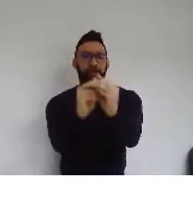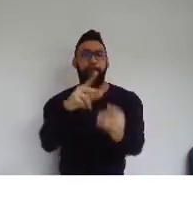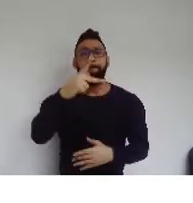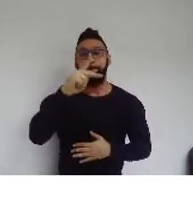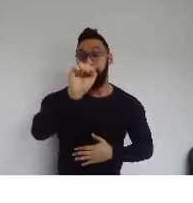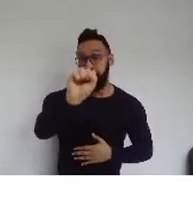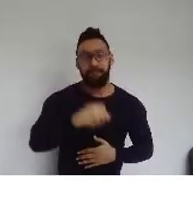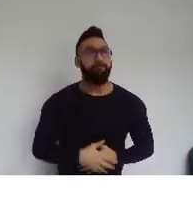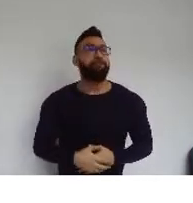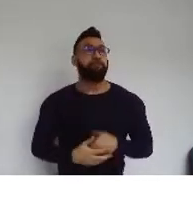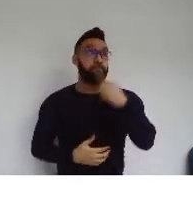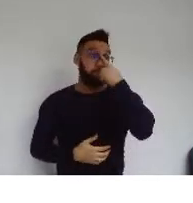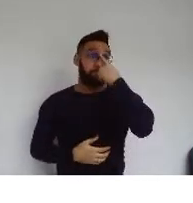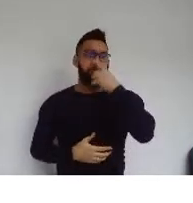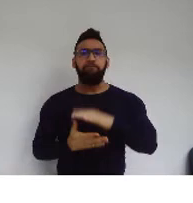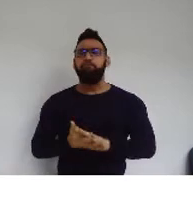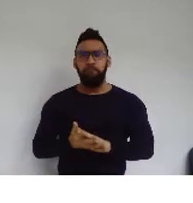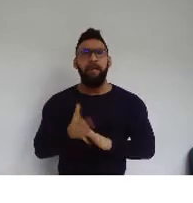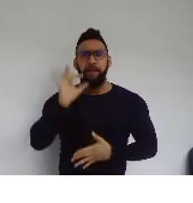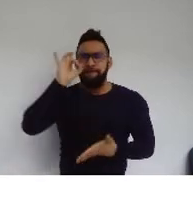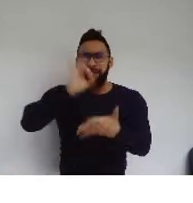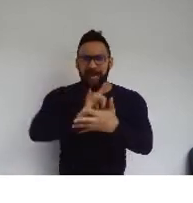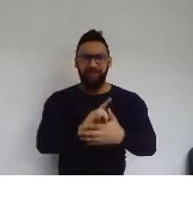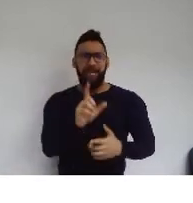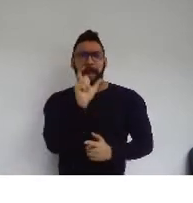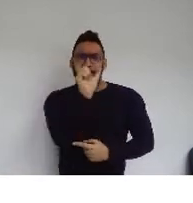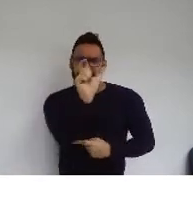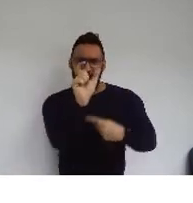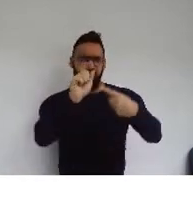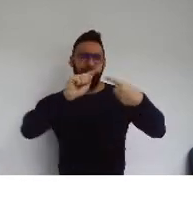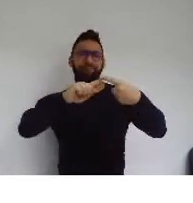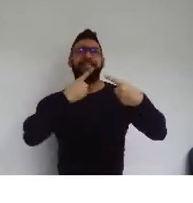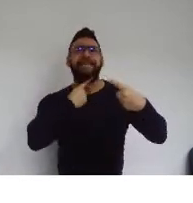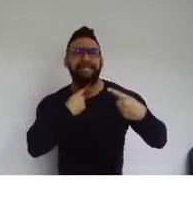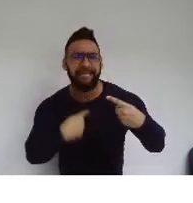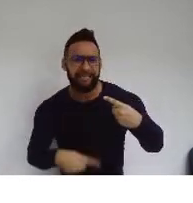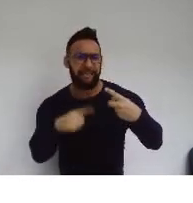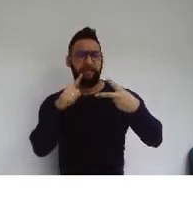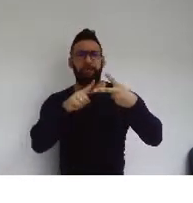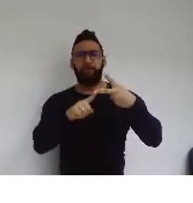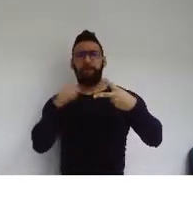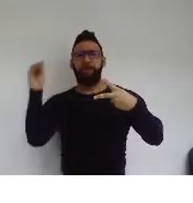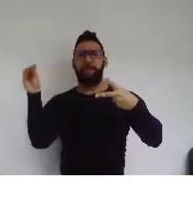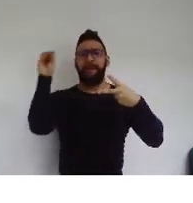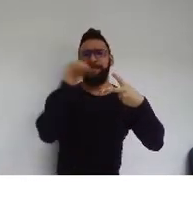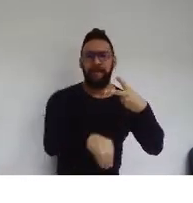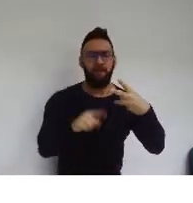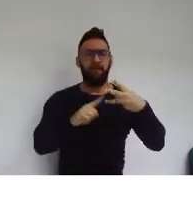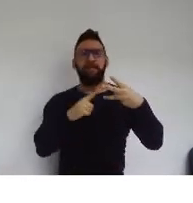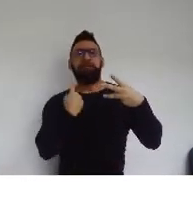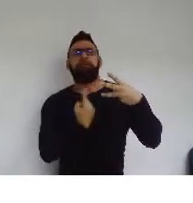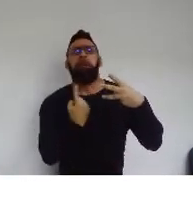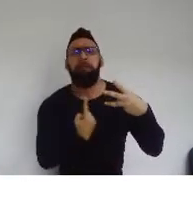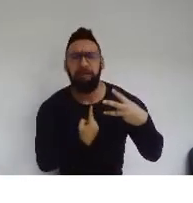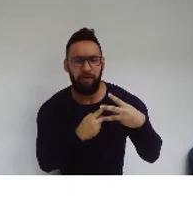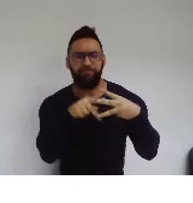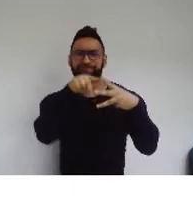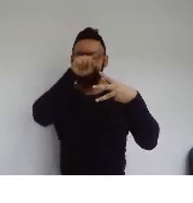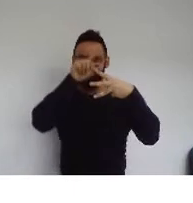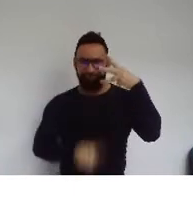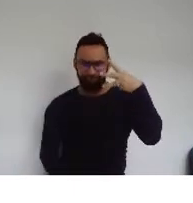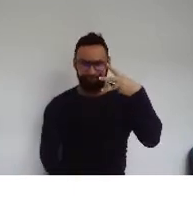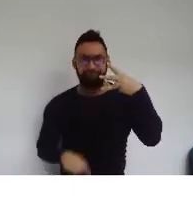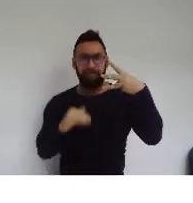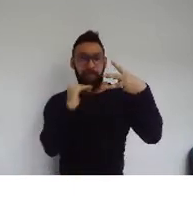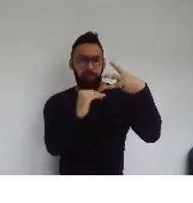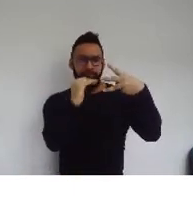convidam a exercícios escalares em sua performatização, paisagens semióticas queer operam sob uma